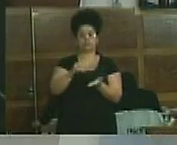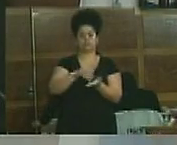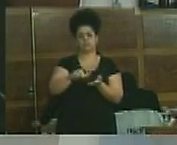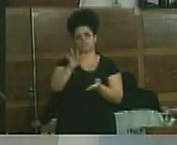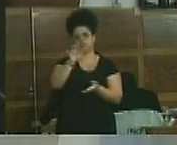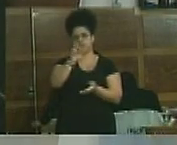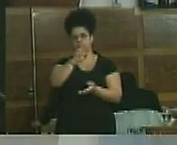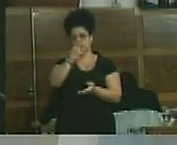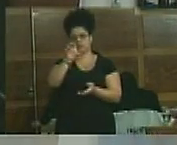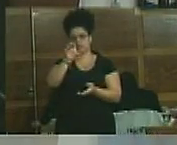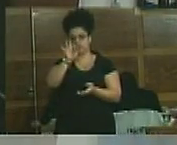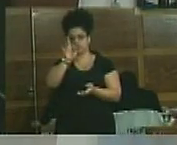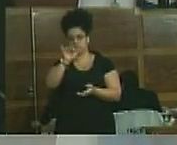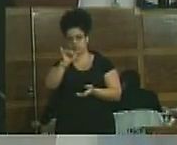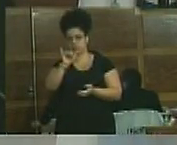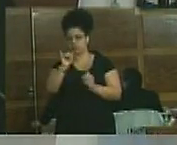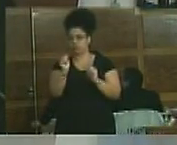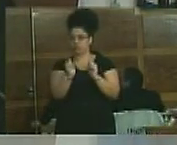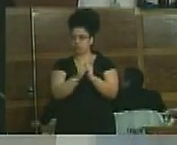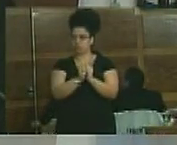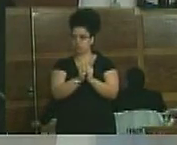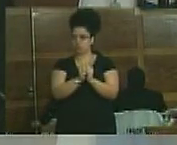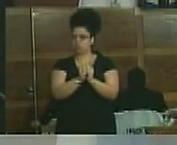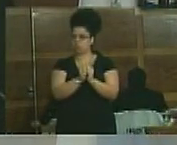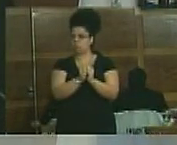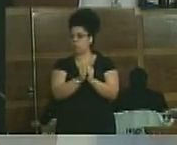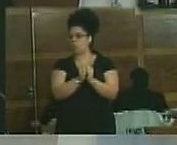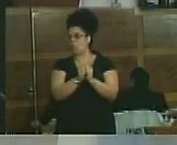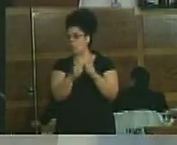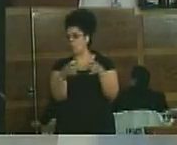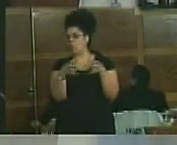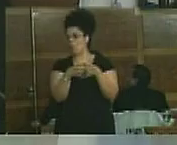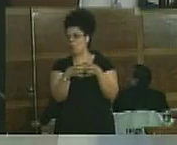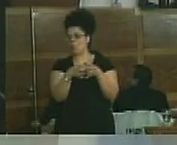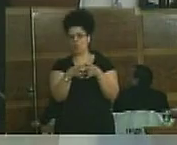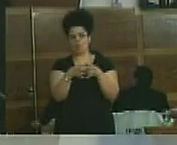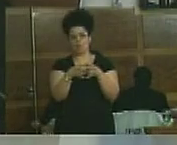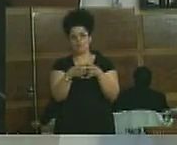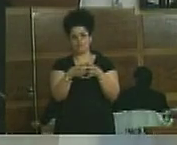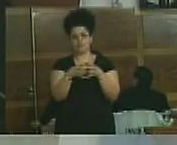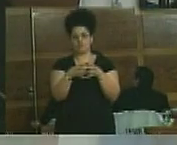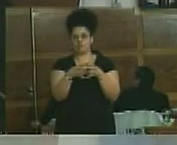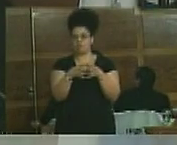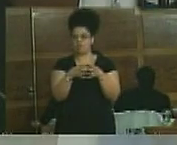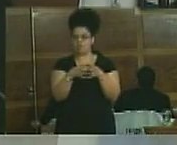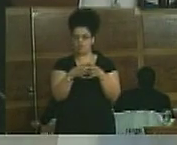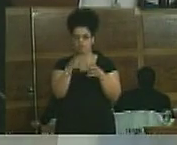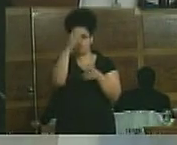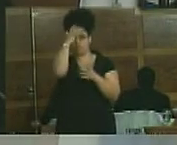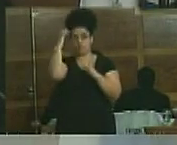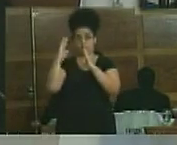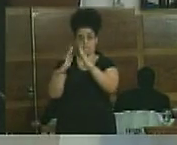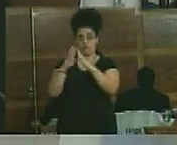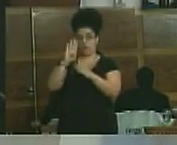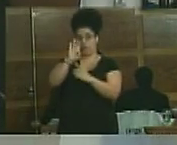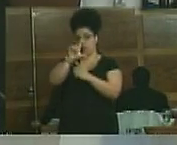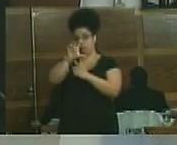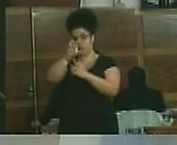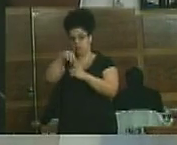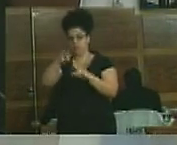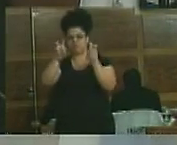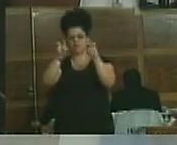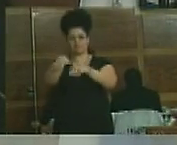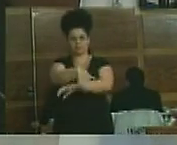Ferretti, junto com uma comissão de moradores do Belém, onde envolve uma questão de uma